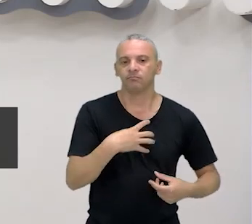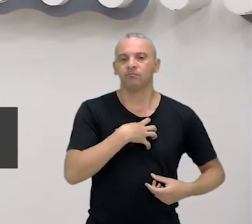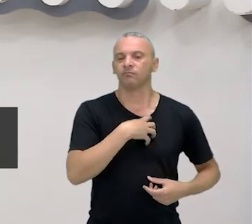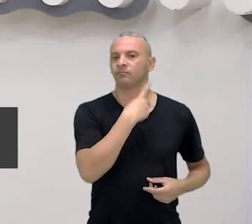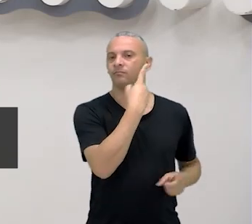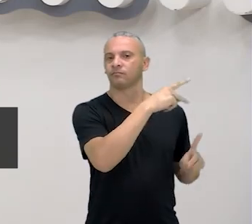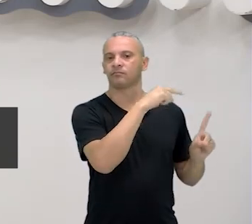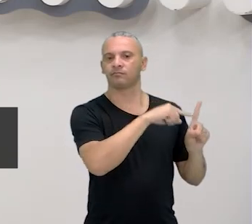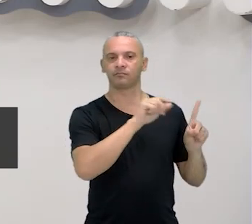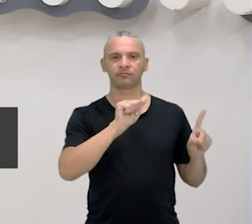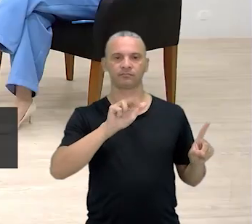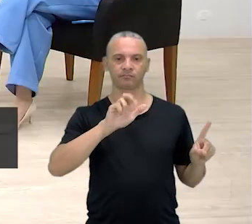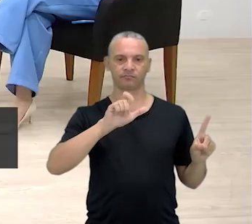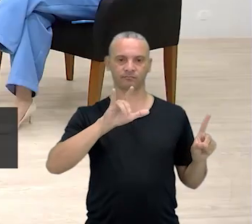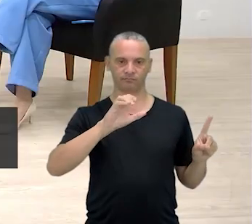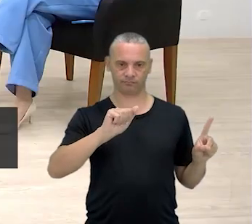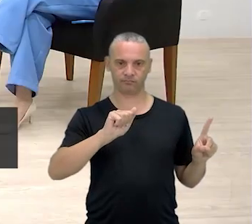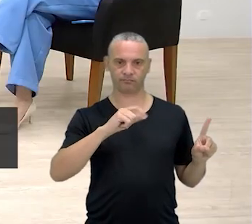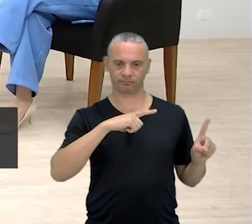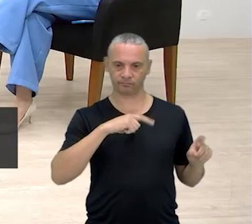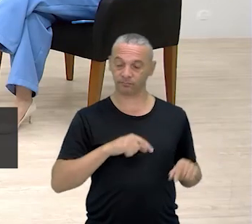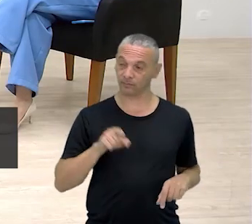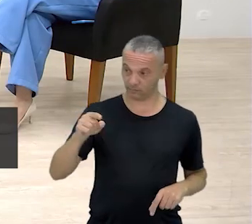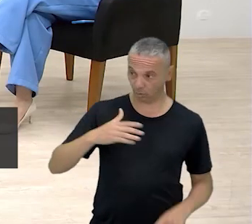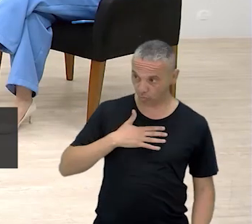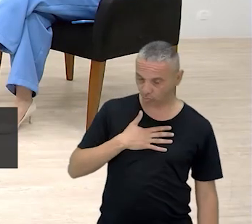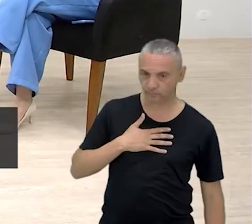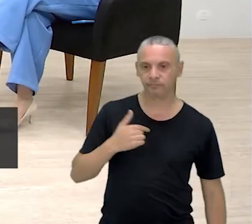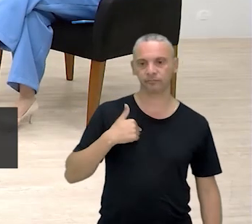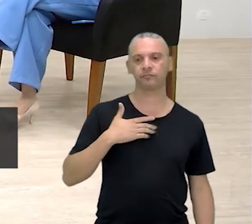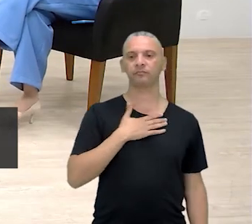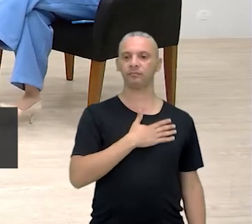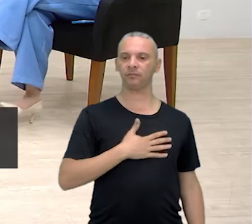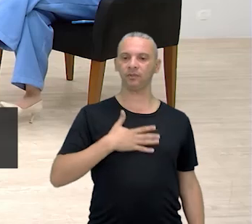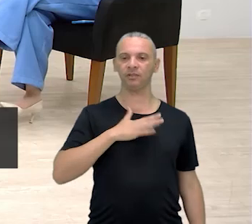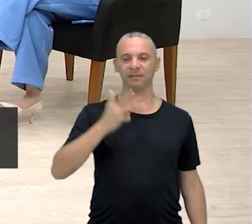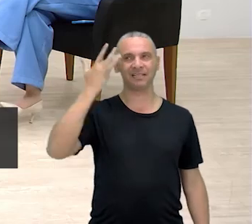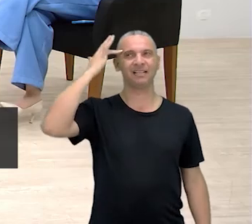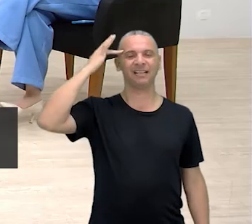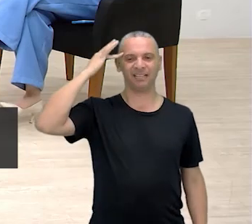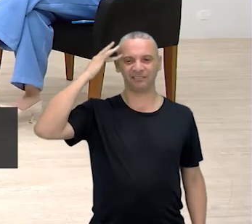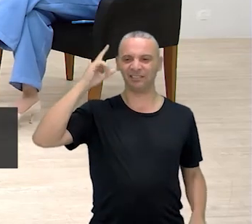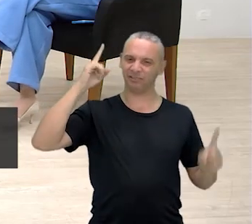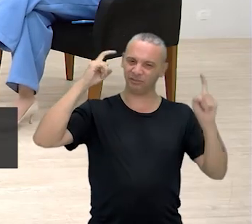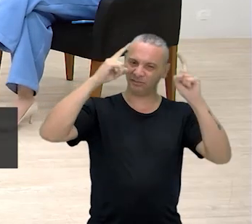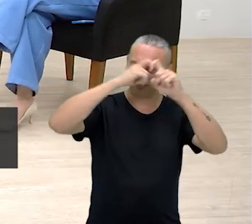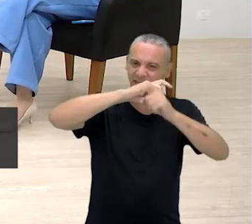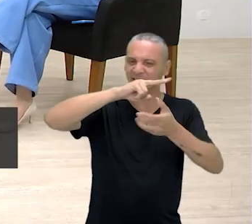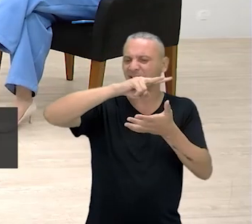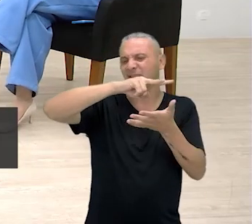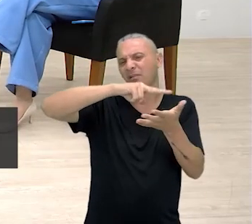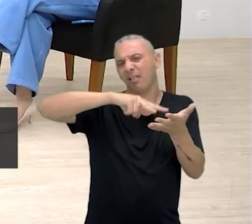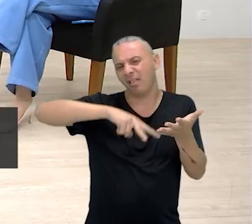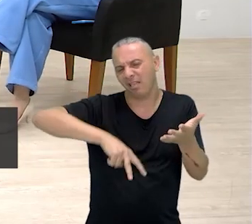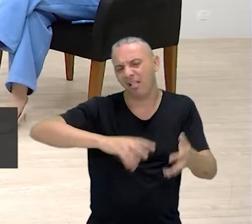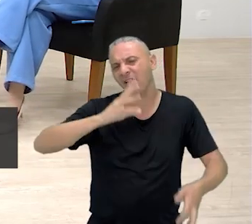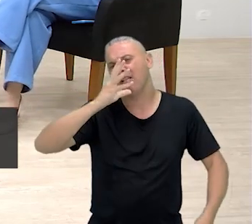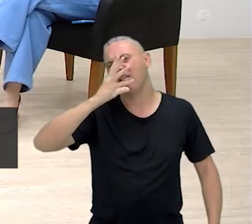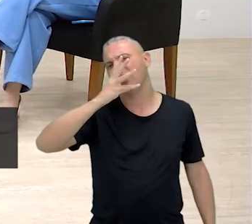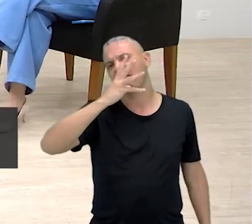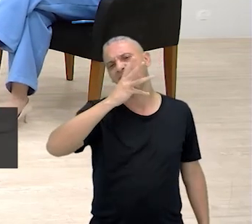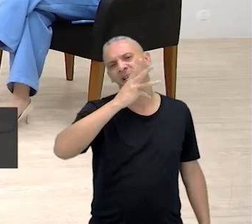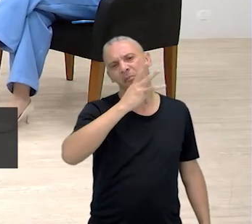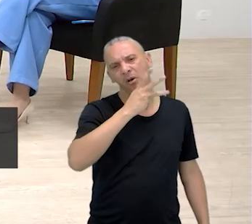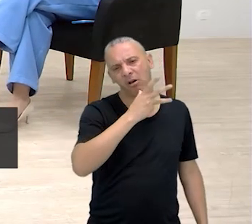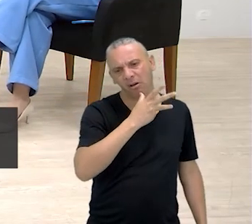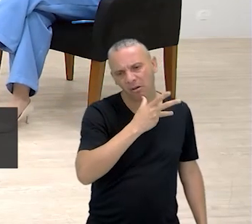machucaria o brilho. Você gostou do livro, senhora? Gostei do livro, mas também achei uma leitura penosa, lenta, e que foi me levando